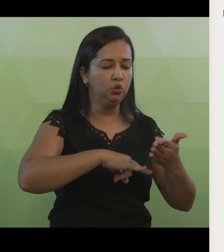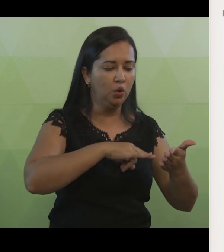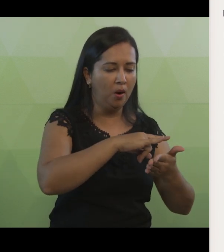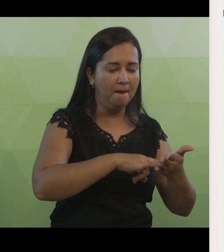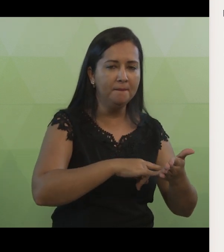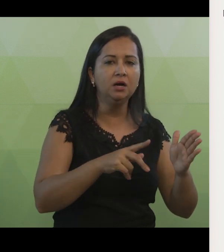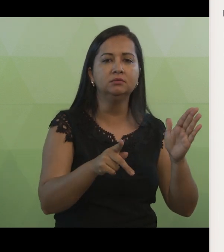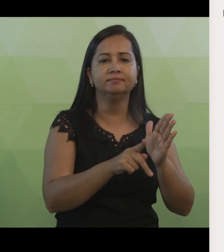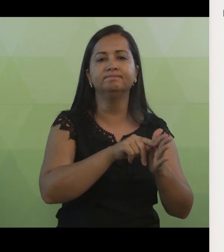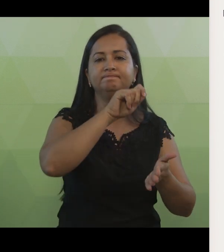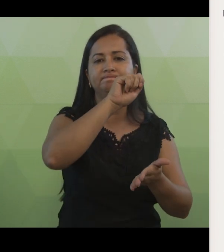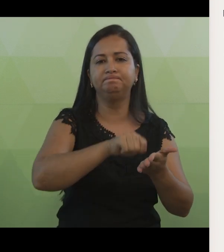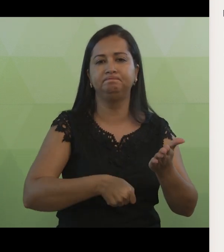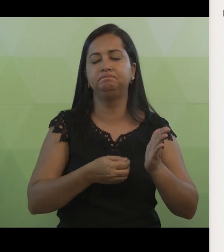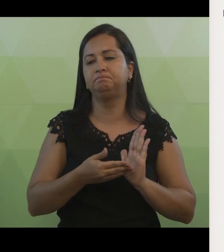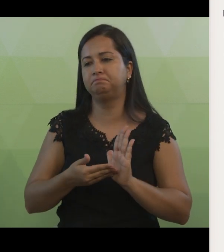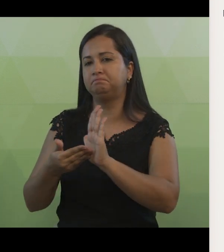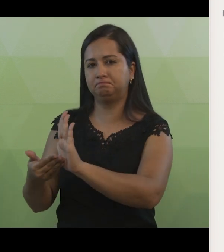alta gerência da empresa.